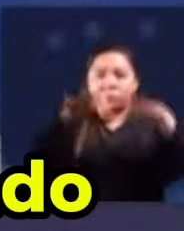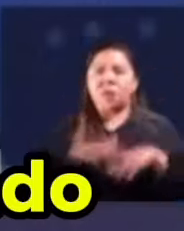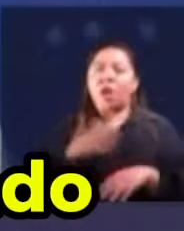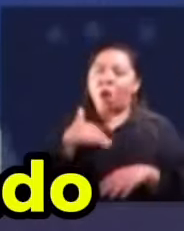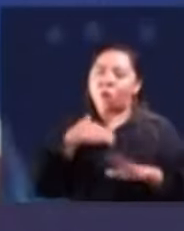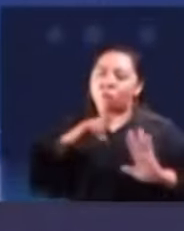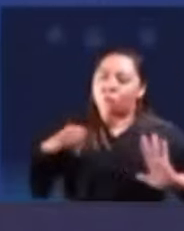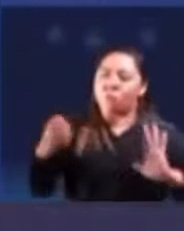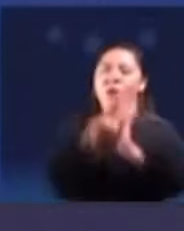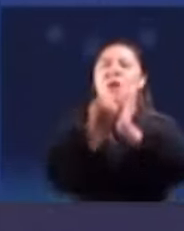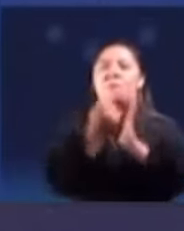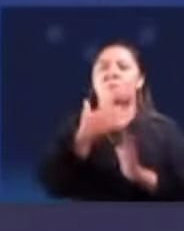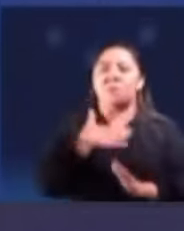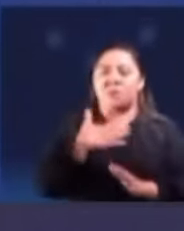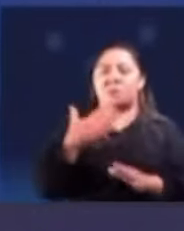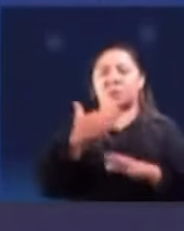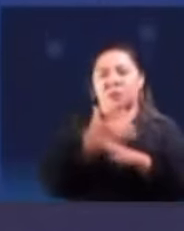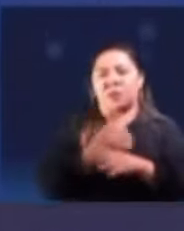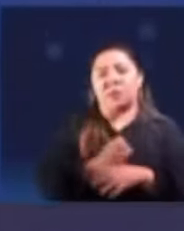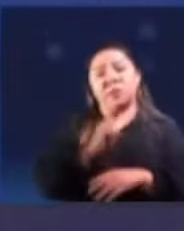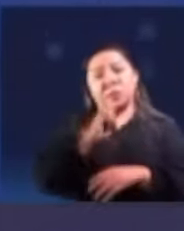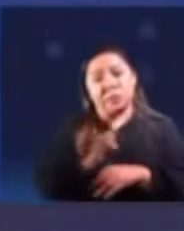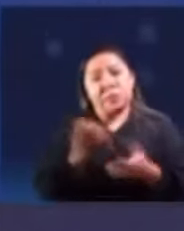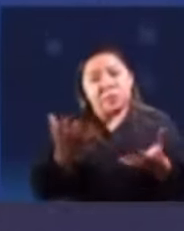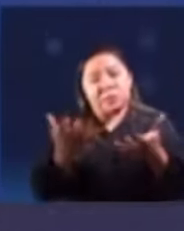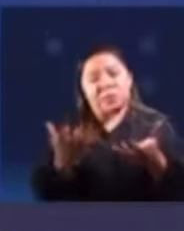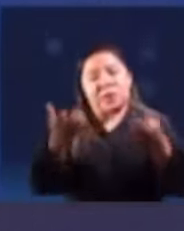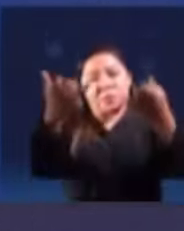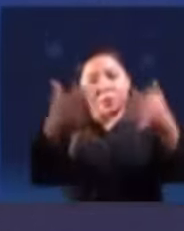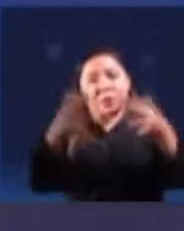minha cidade candidato se quiser falar sobre Fortaleza eu estou preparado